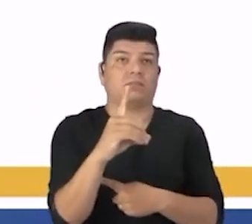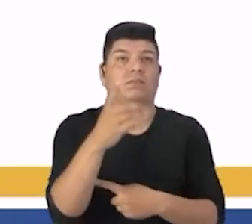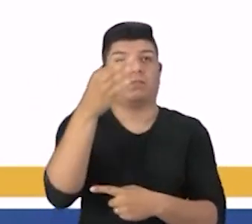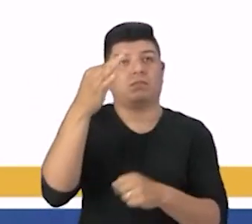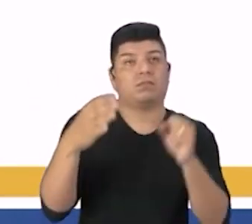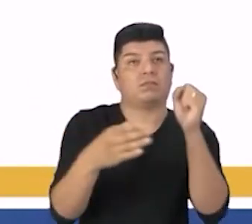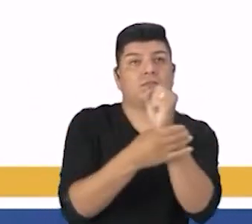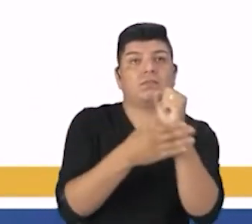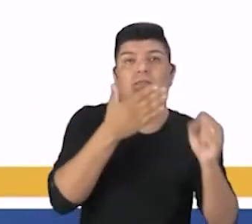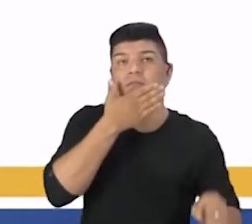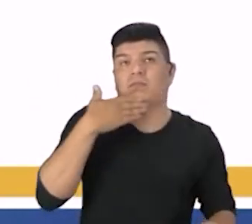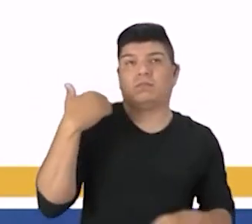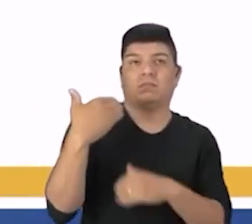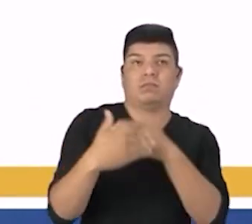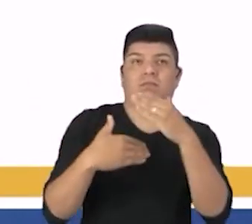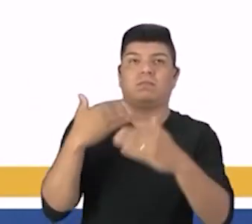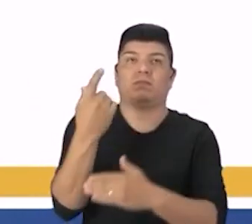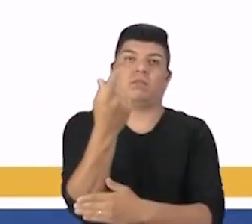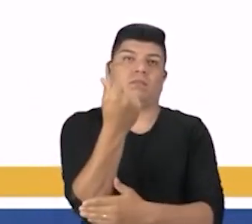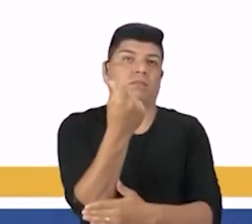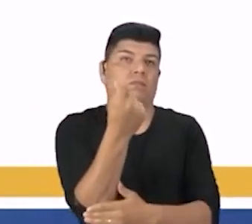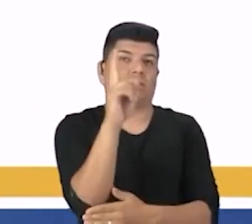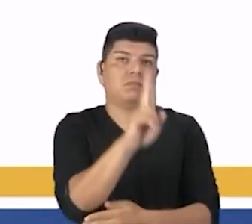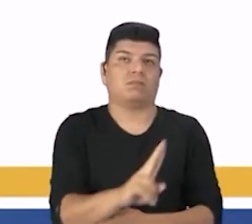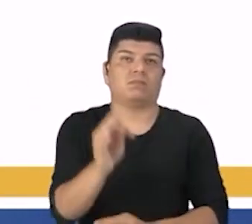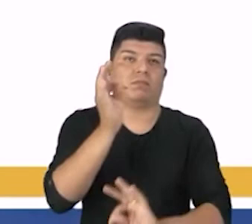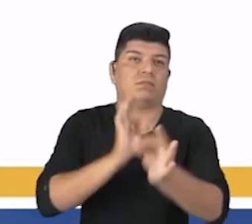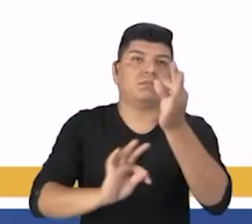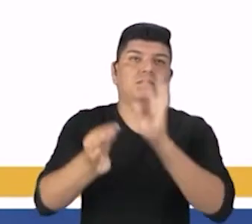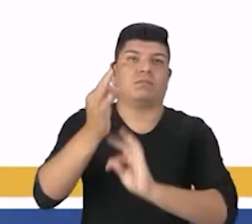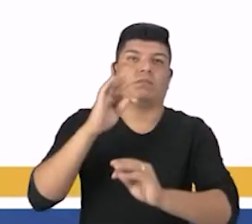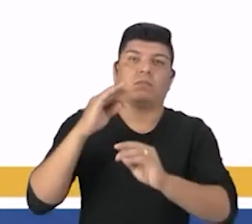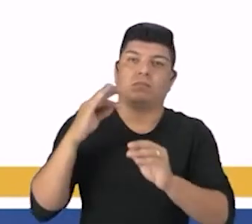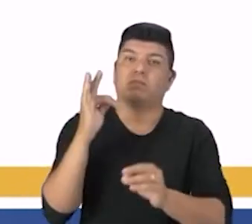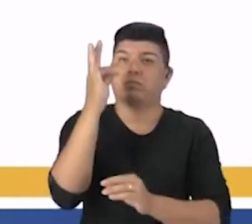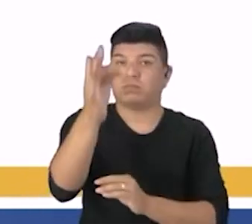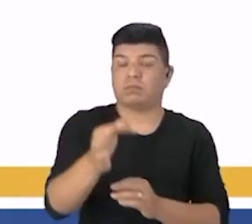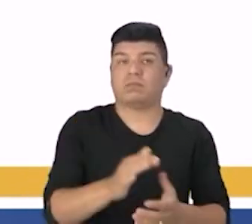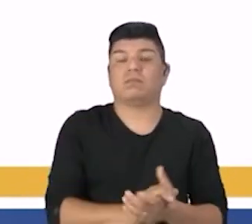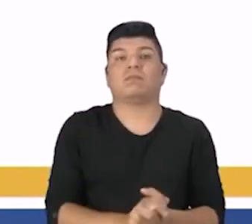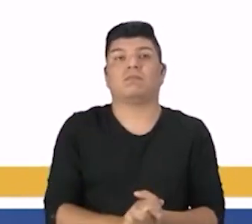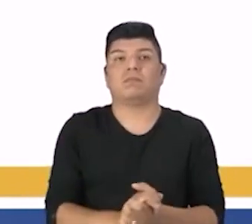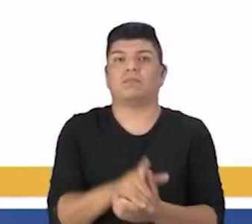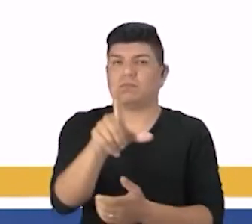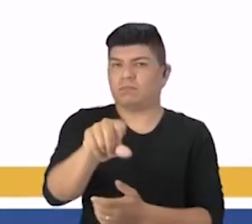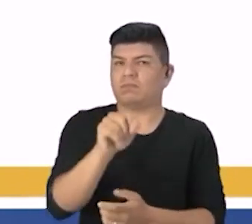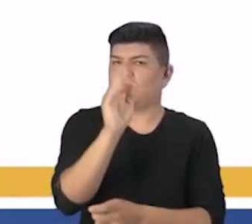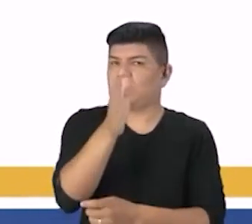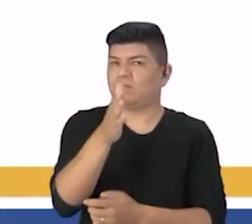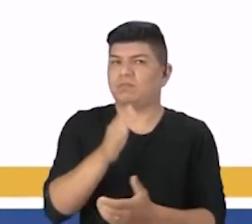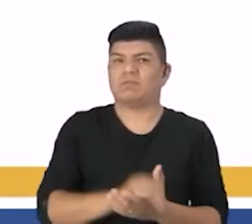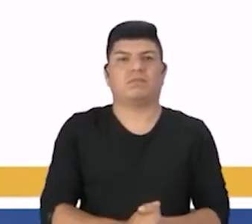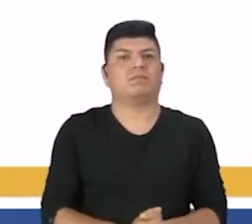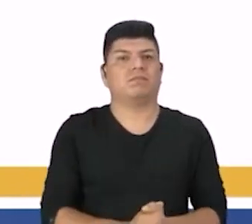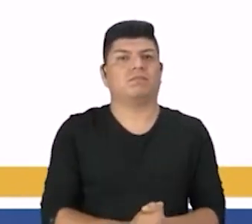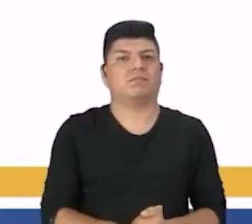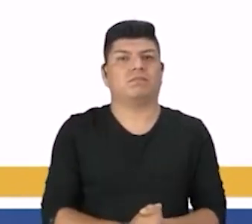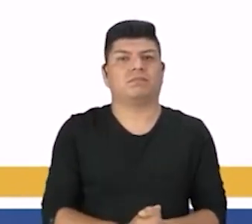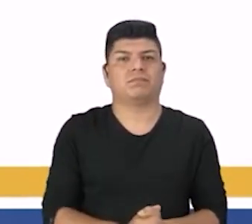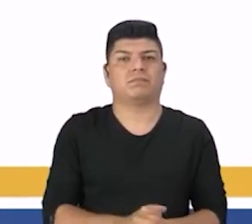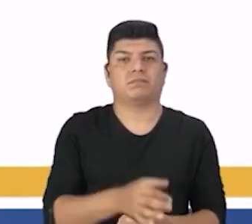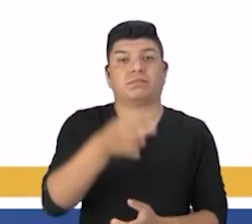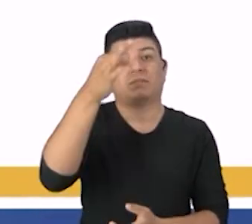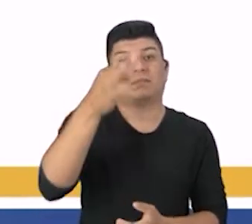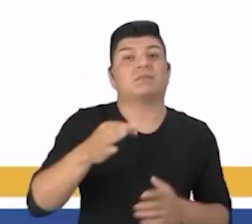garantir melhor desempenho e lucros com o uso de tecnologias avançadas fez a sua escolha então a